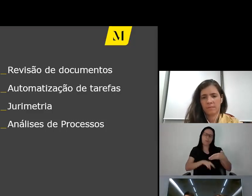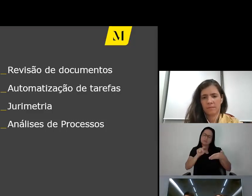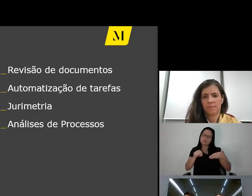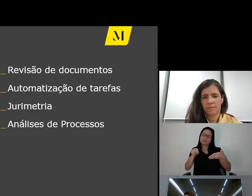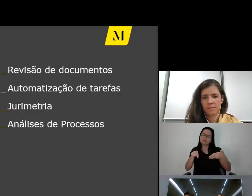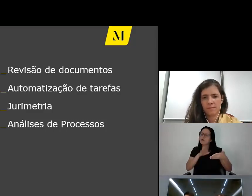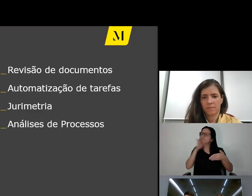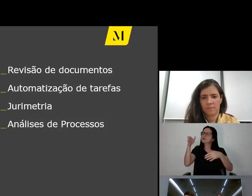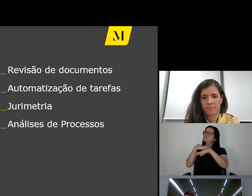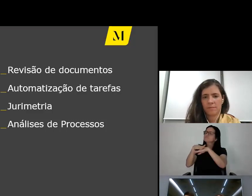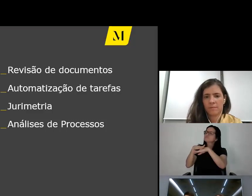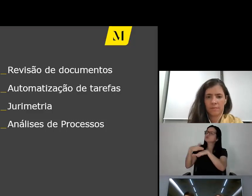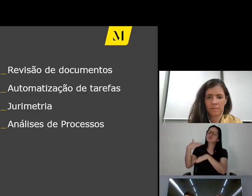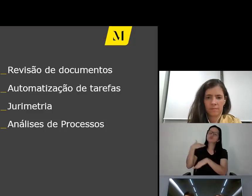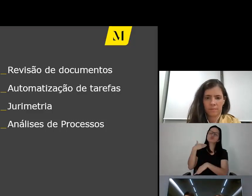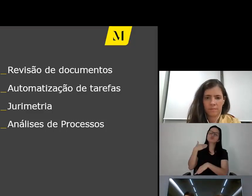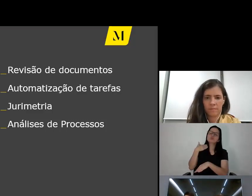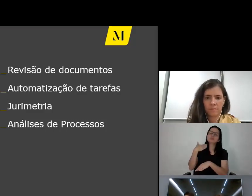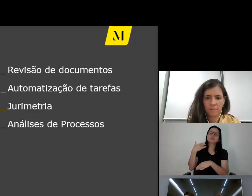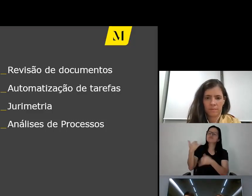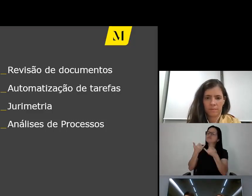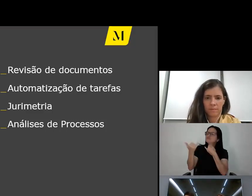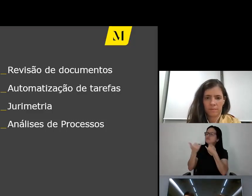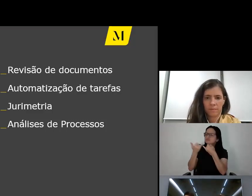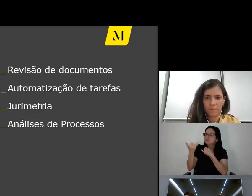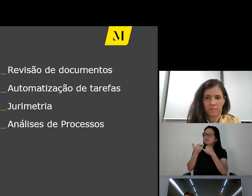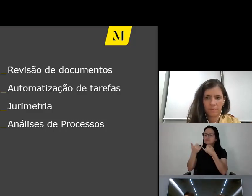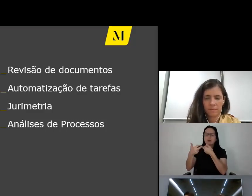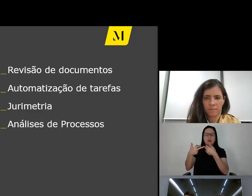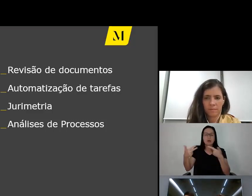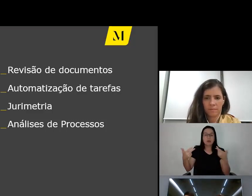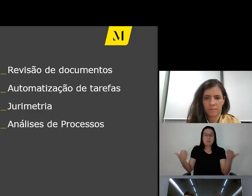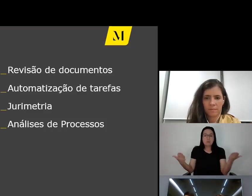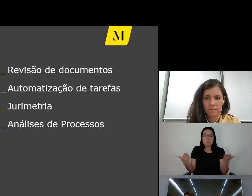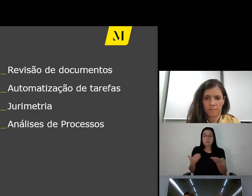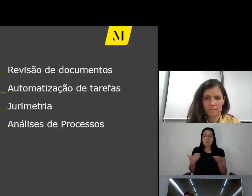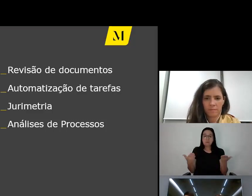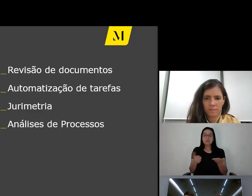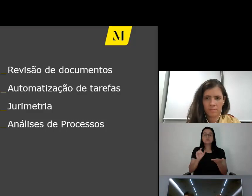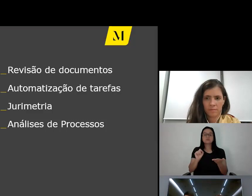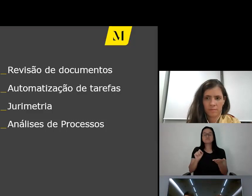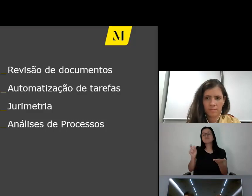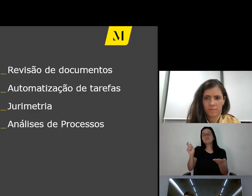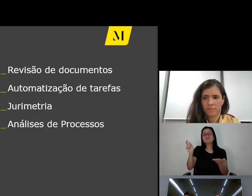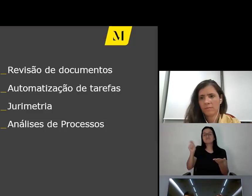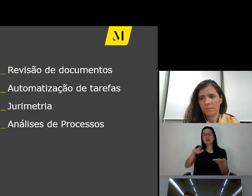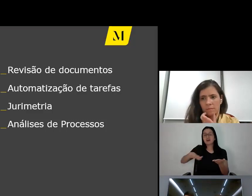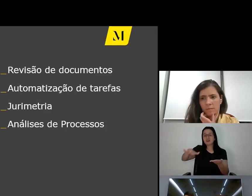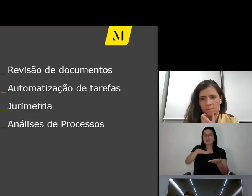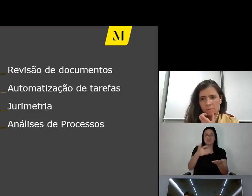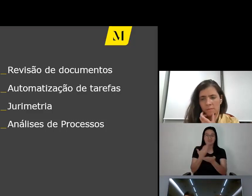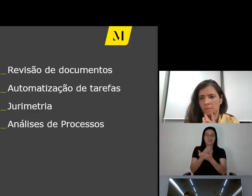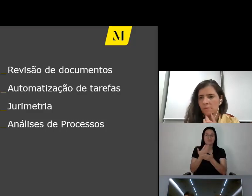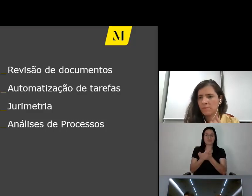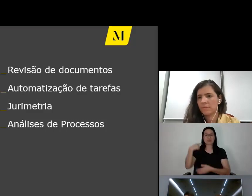de fato, colher as informações necessárias. E hoje em dia a gente percebe que, inclusive, o estudante do direito aqui